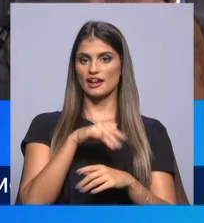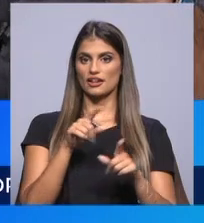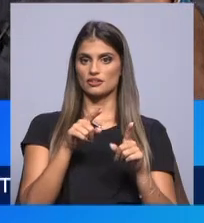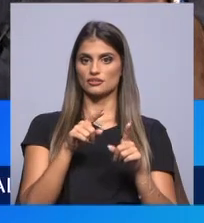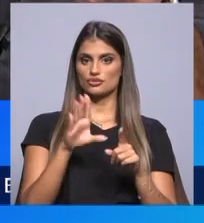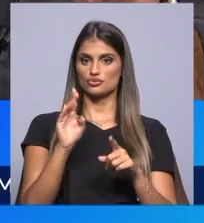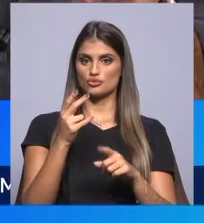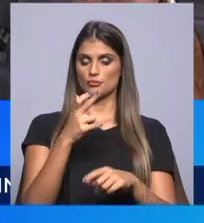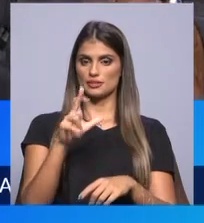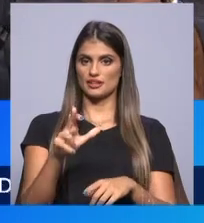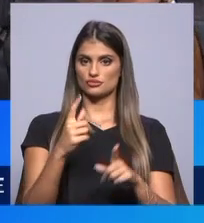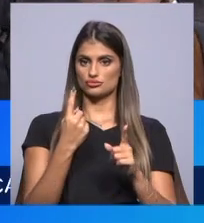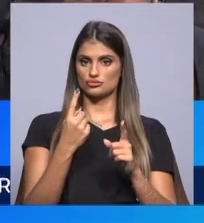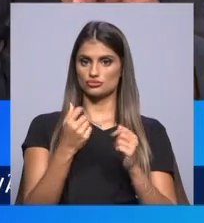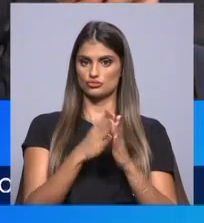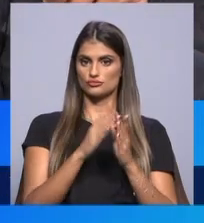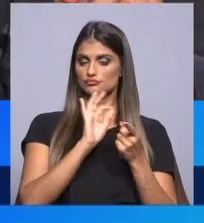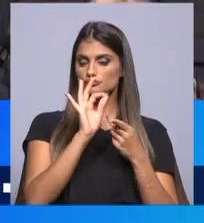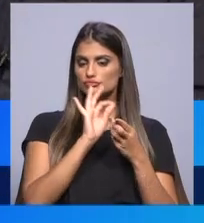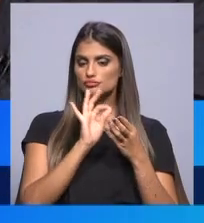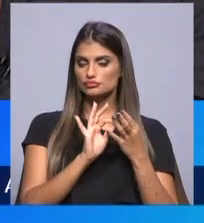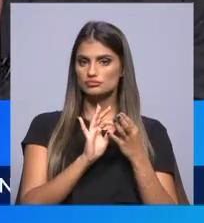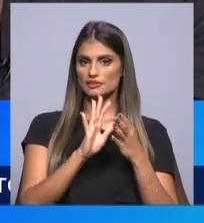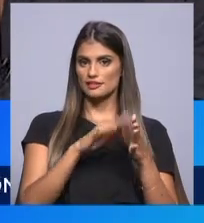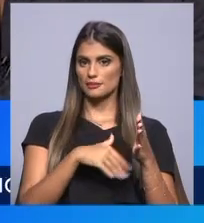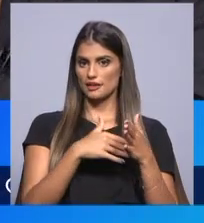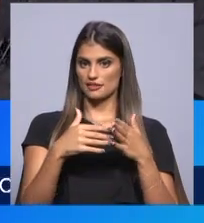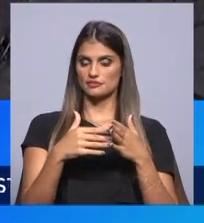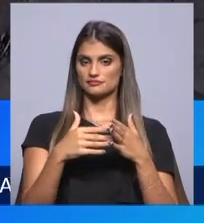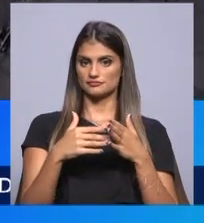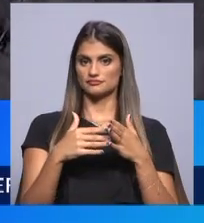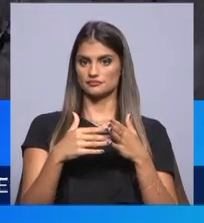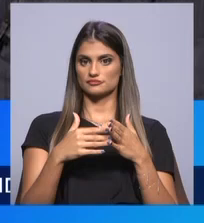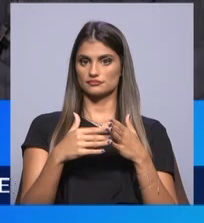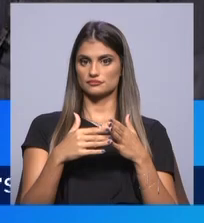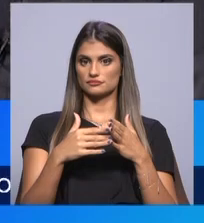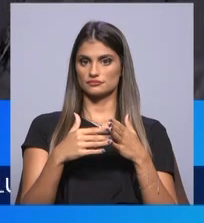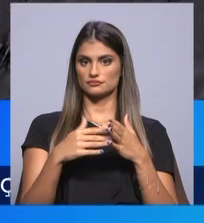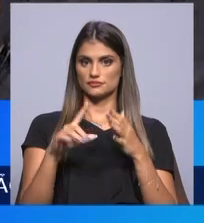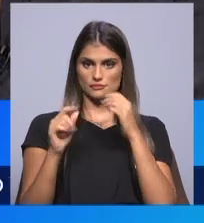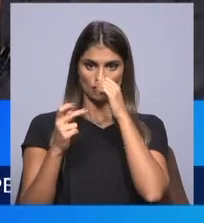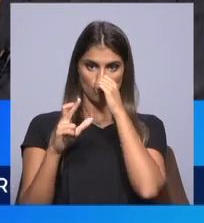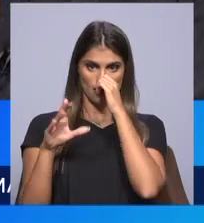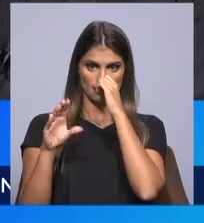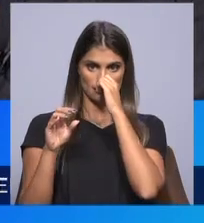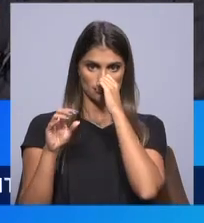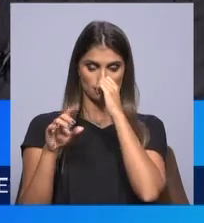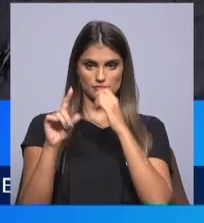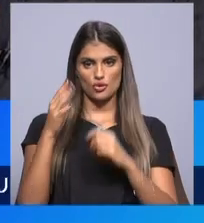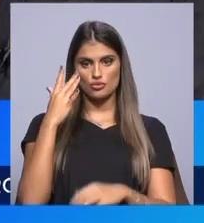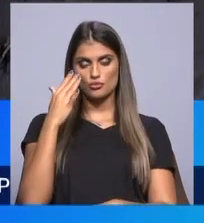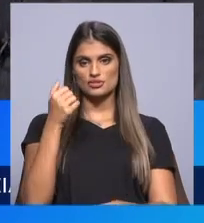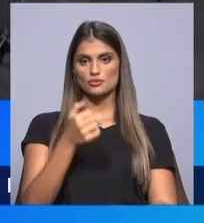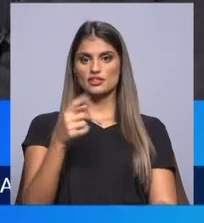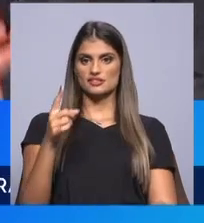Júpiter, tudo elementos químicos das primeiras 2 linhas da tabela periódica. Ora, o bário tem o elemento atómico, o número atómico